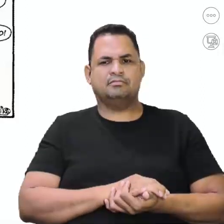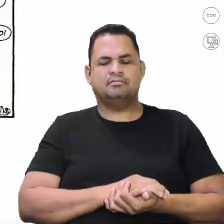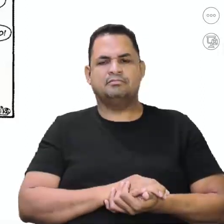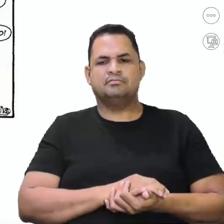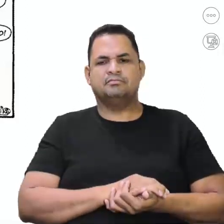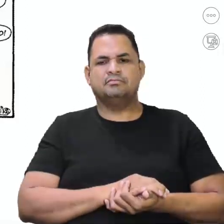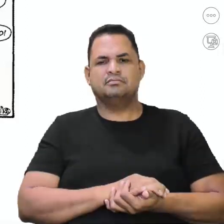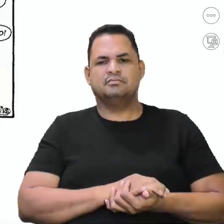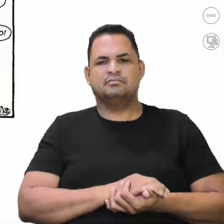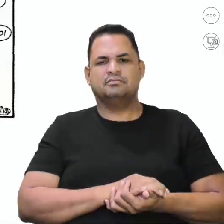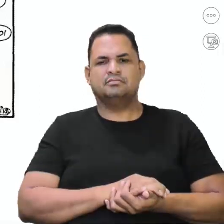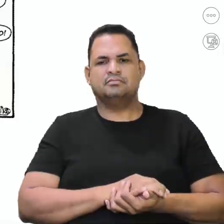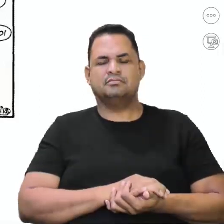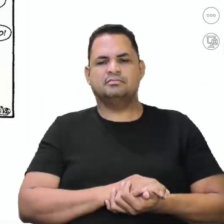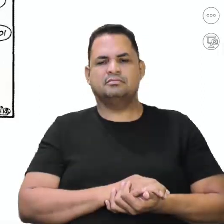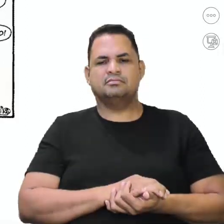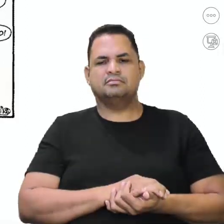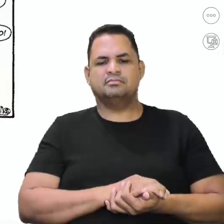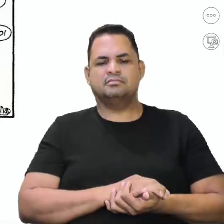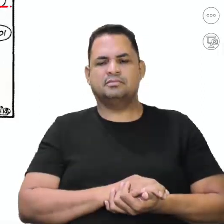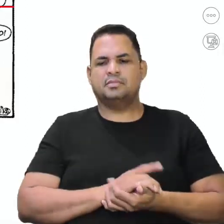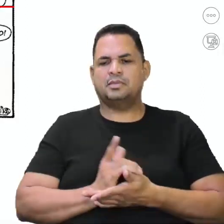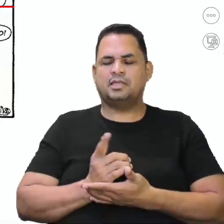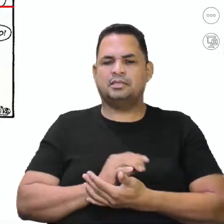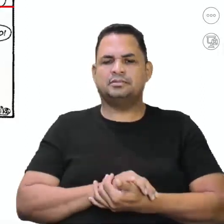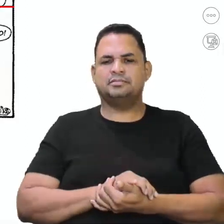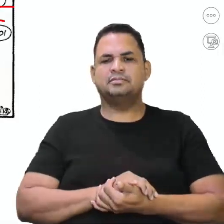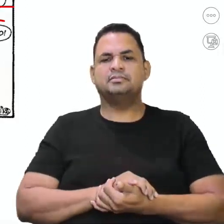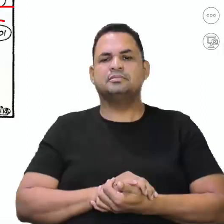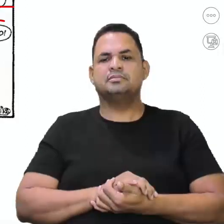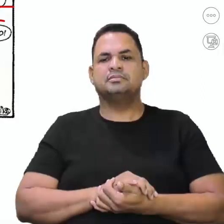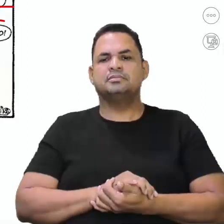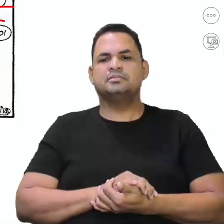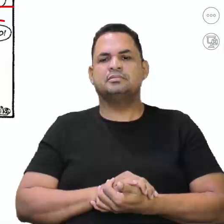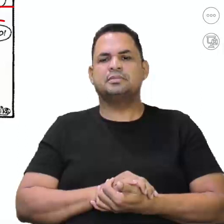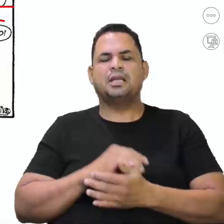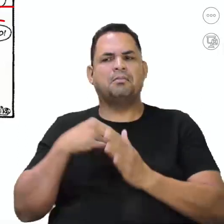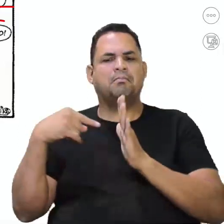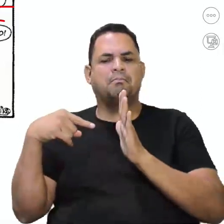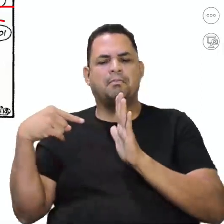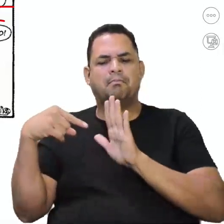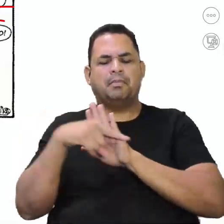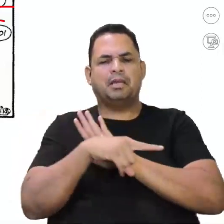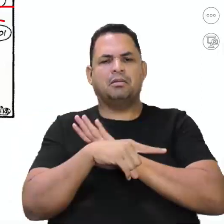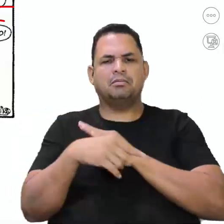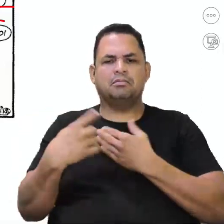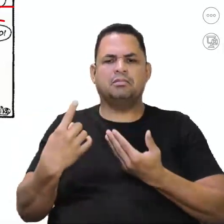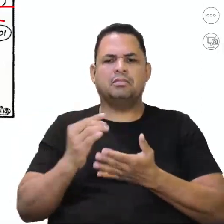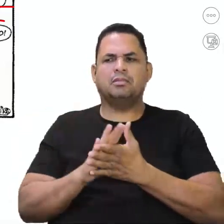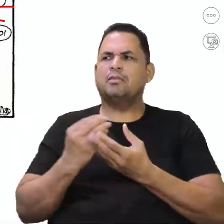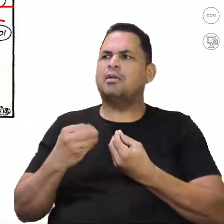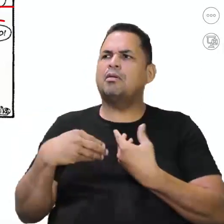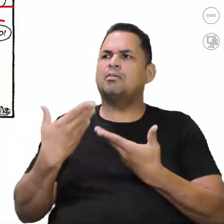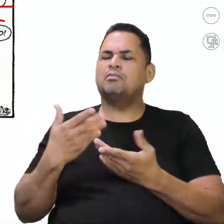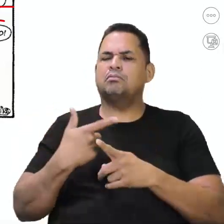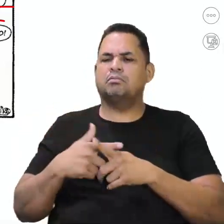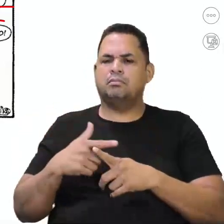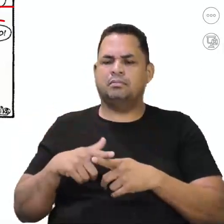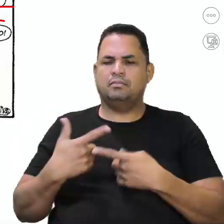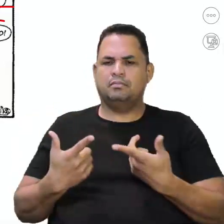a Susanita fala, what's the matter? Important ladies play bridge, don't they? Então ela fala, qual o